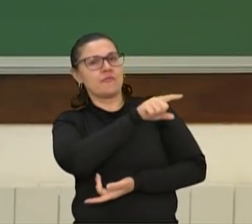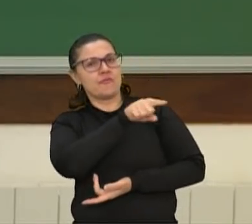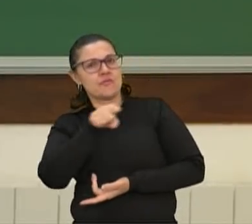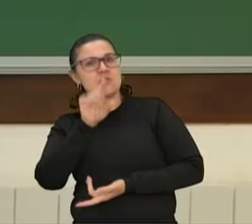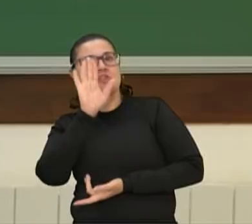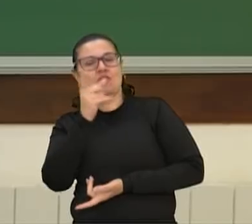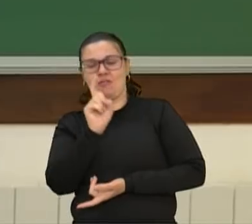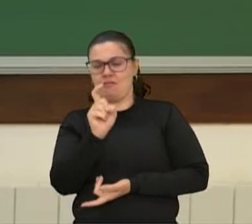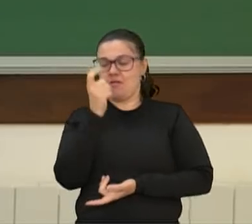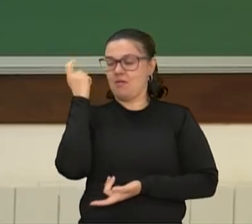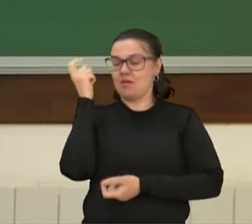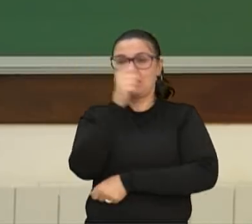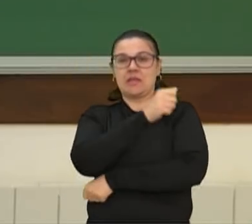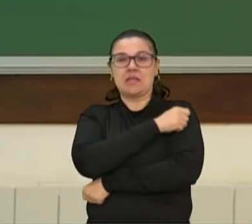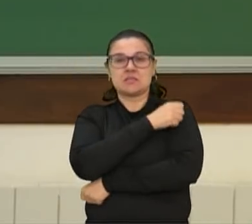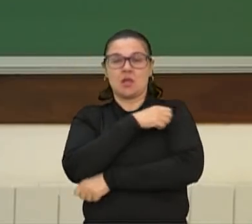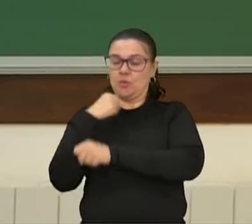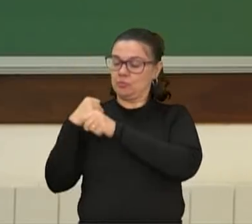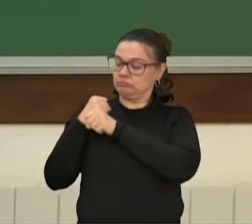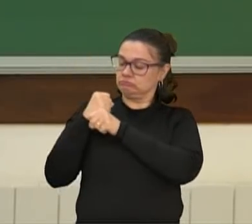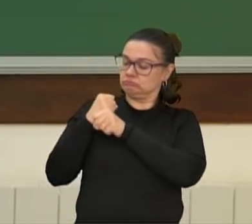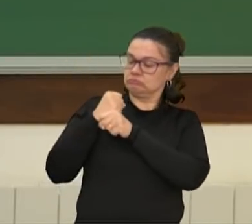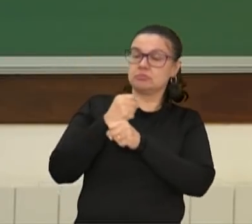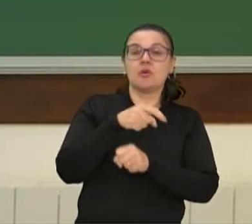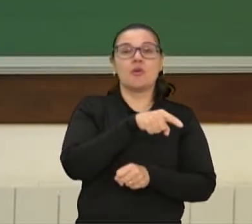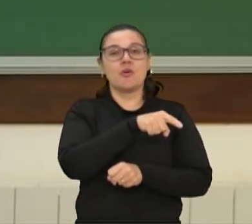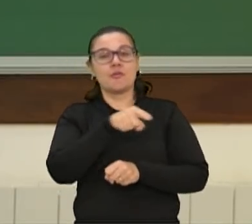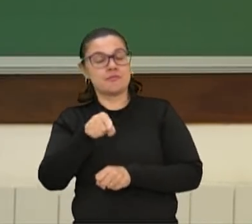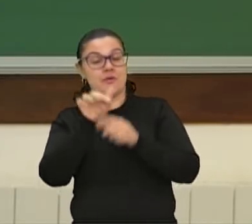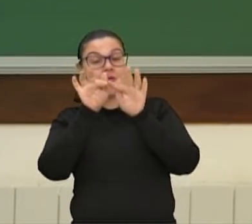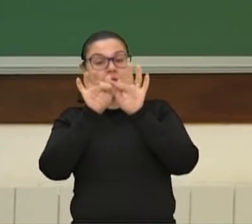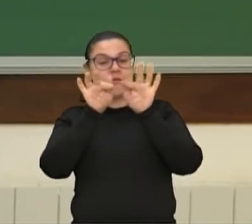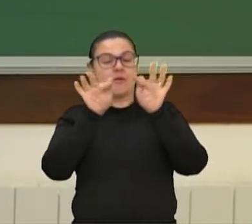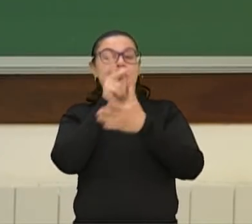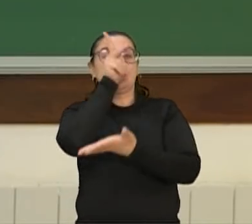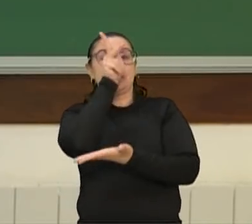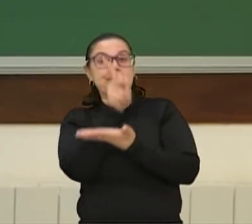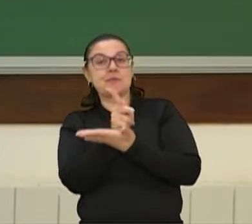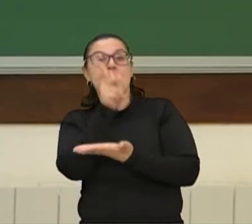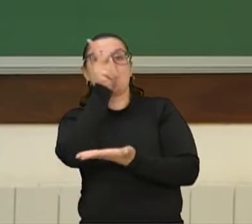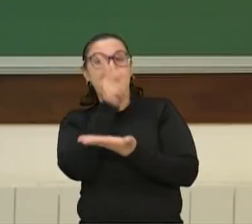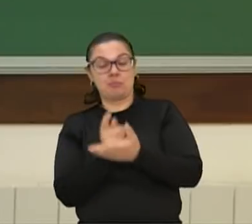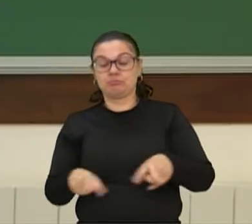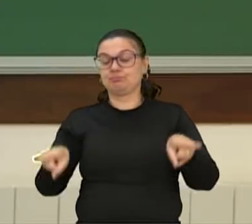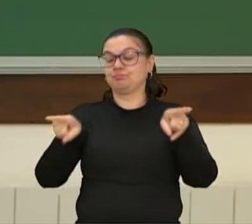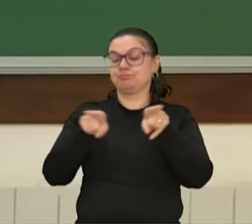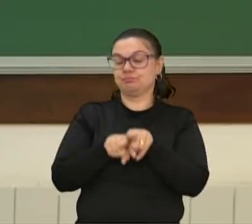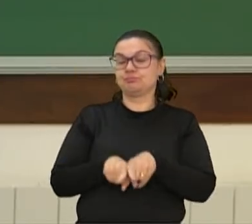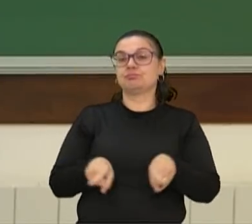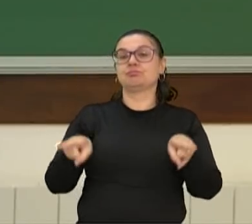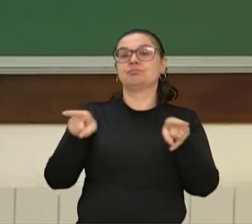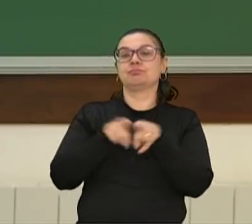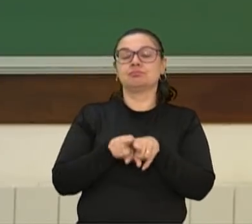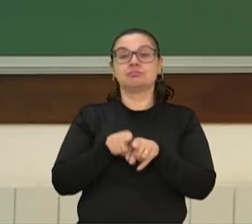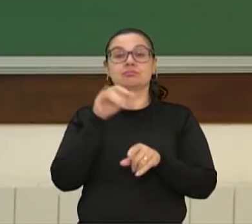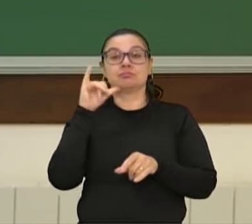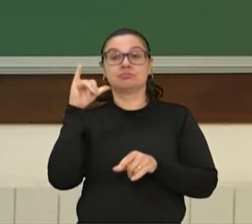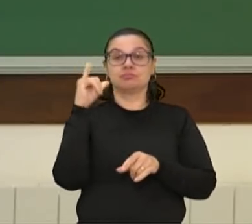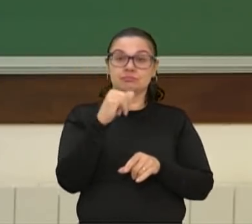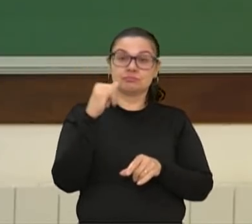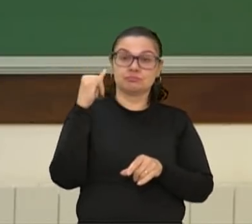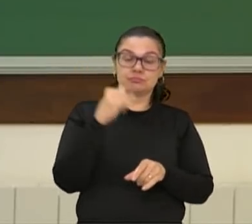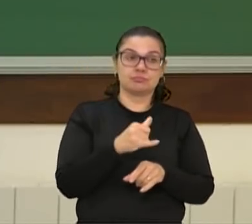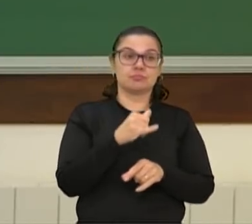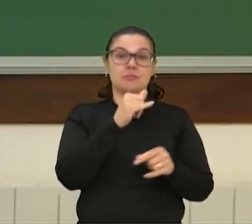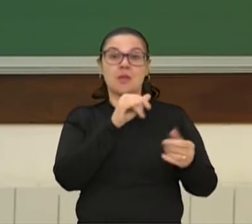foram meus alunos nesses muitos anos, sabe de uma frase que eu sempre repito em sala, quando eu